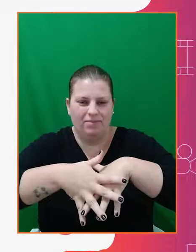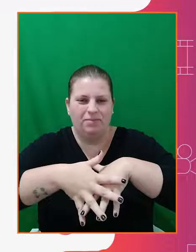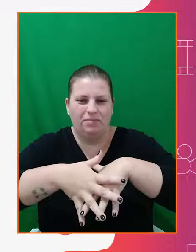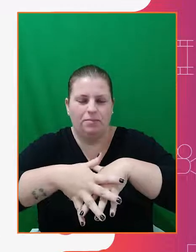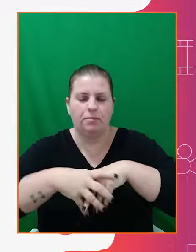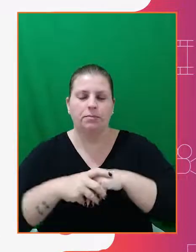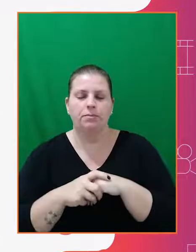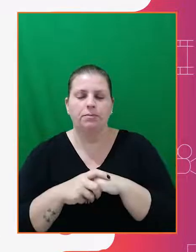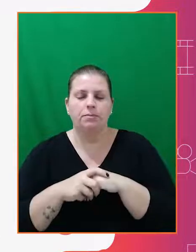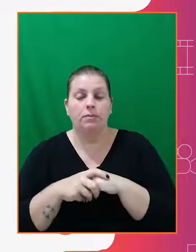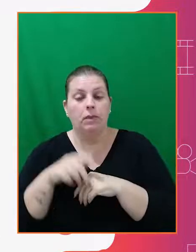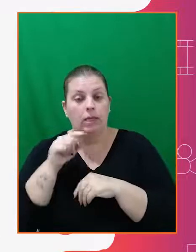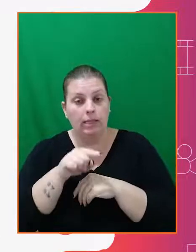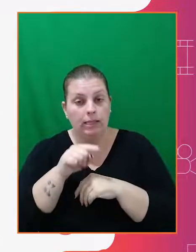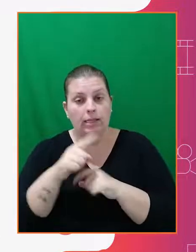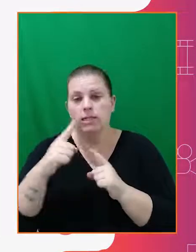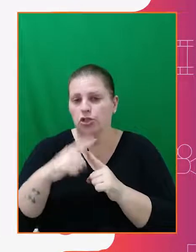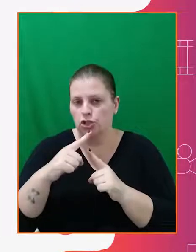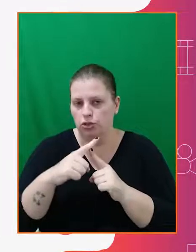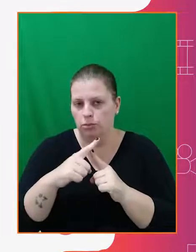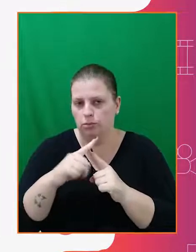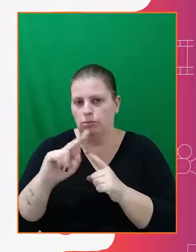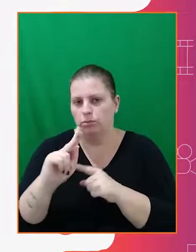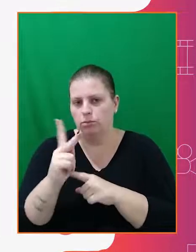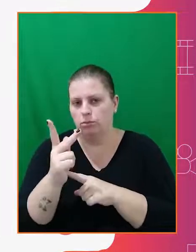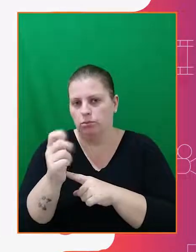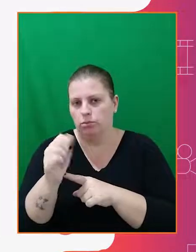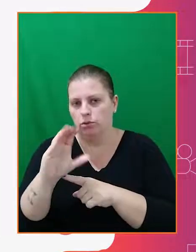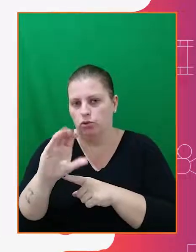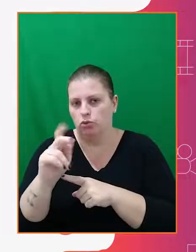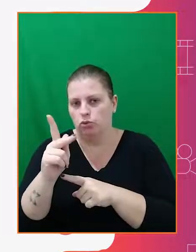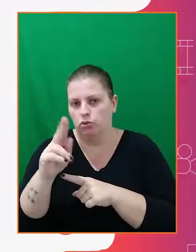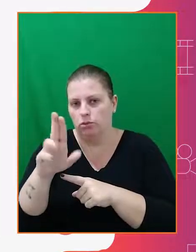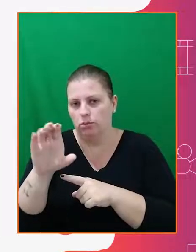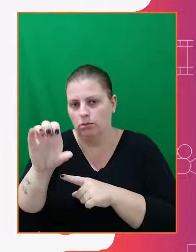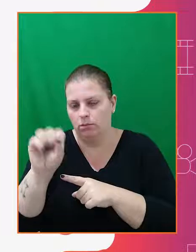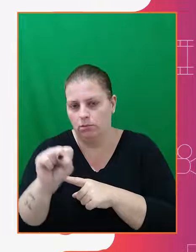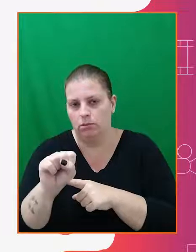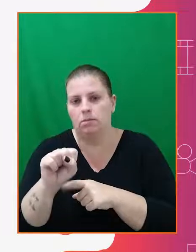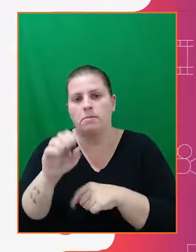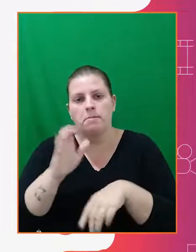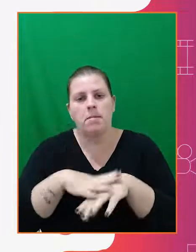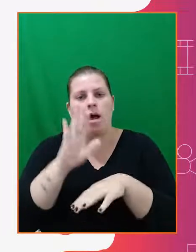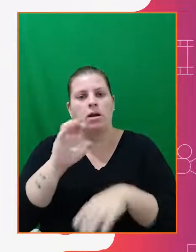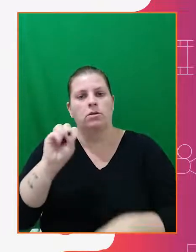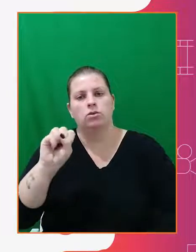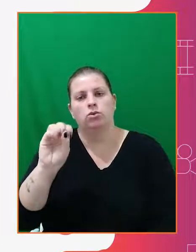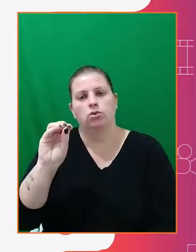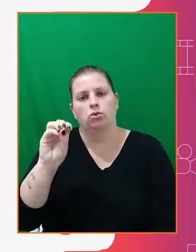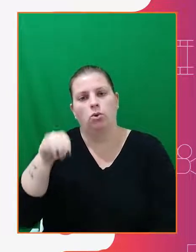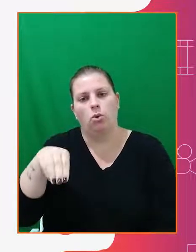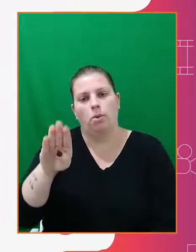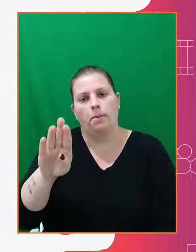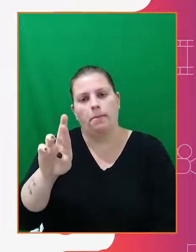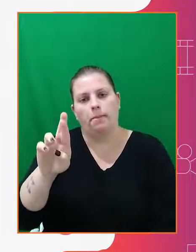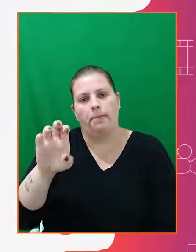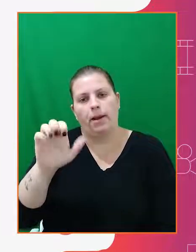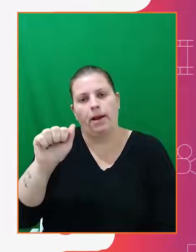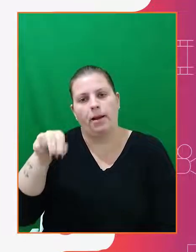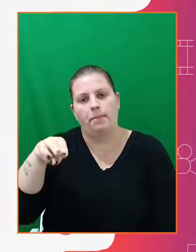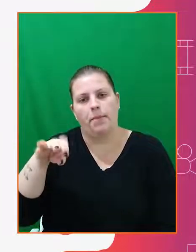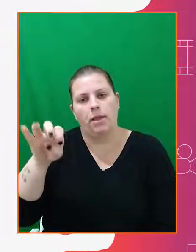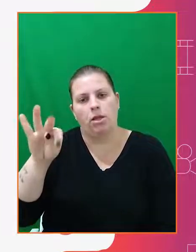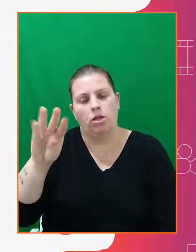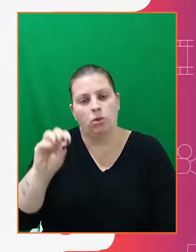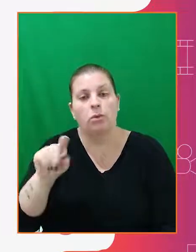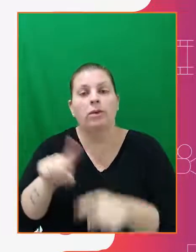tipo de achuras é usado frequentemente para sombreamento, mas também na representação de tramas de tecido, por